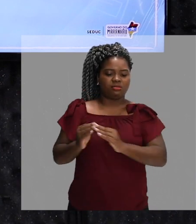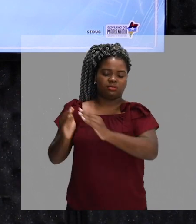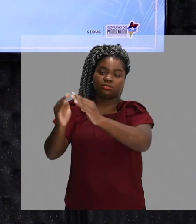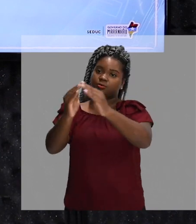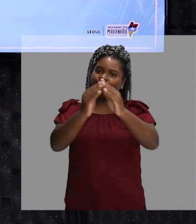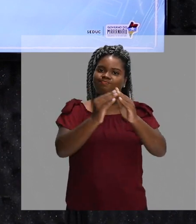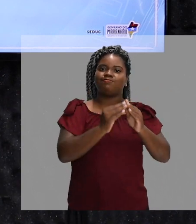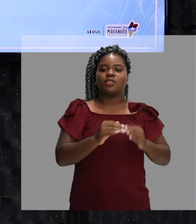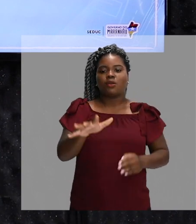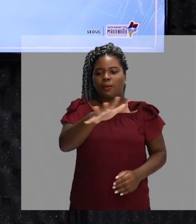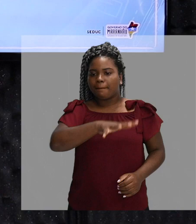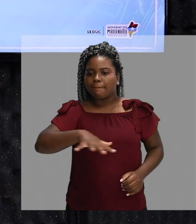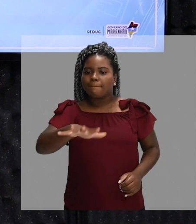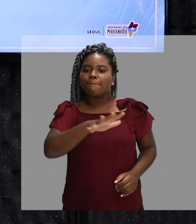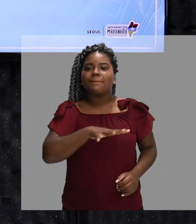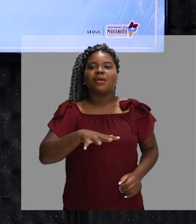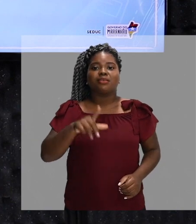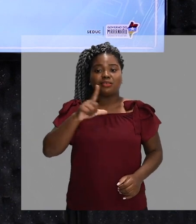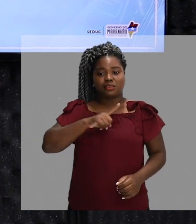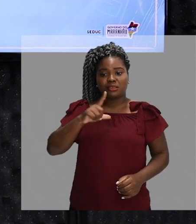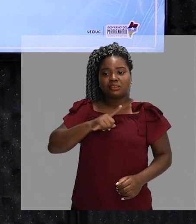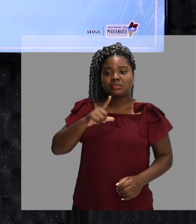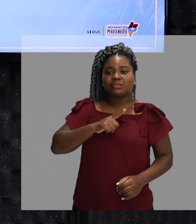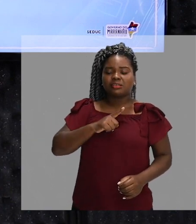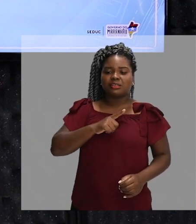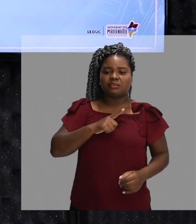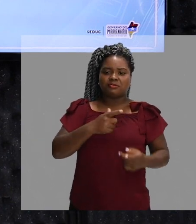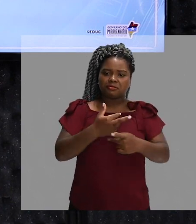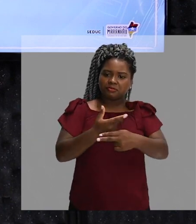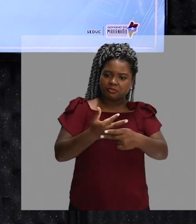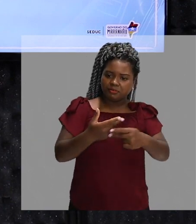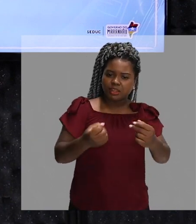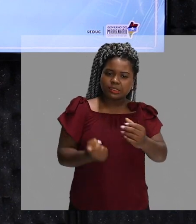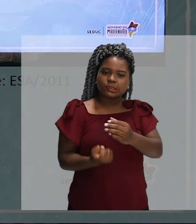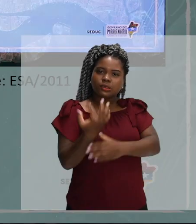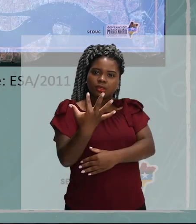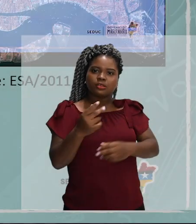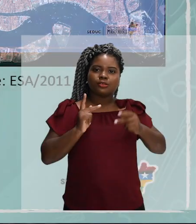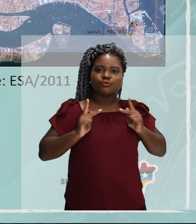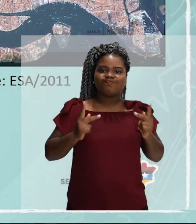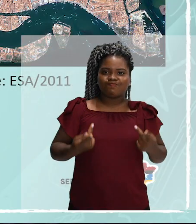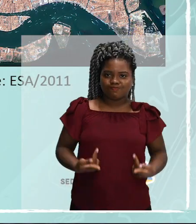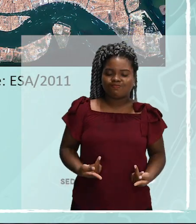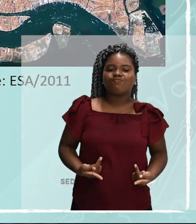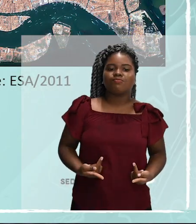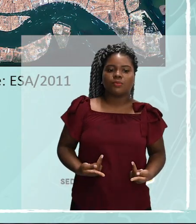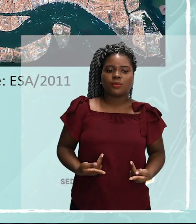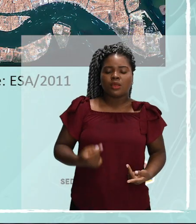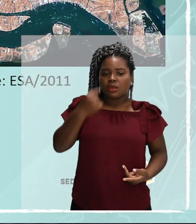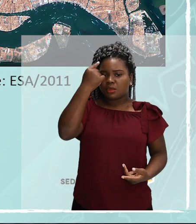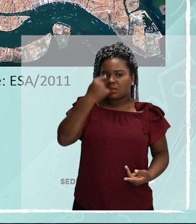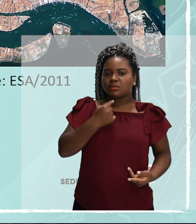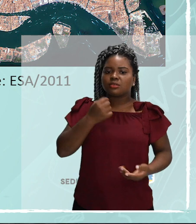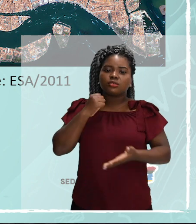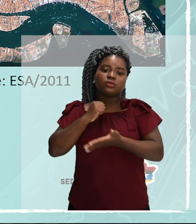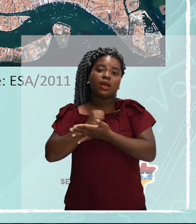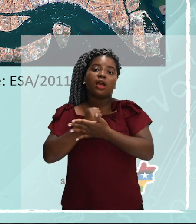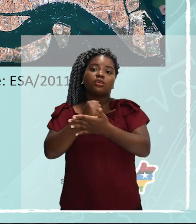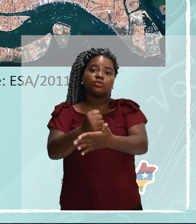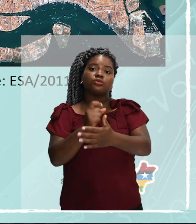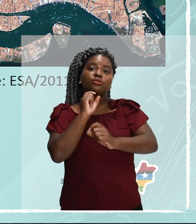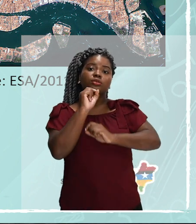bastante com a ação do ser humano. E essas imagens de satélites podem ajudar